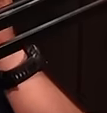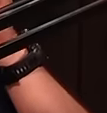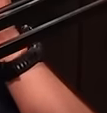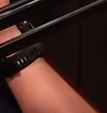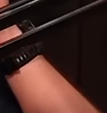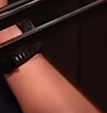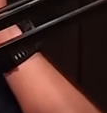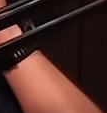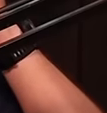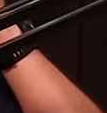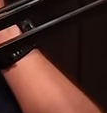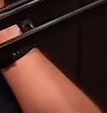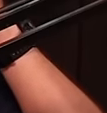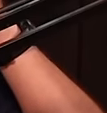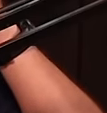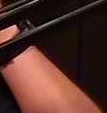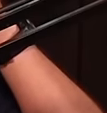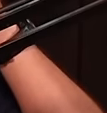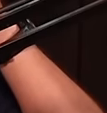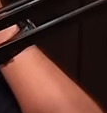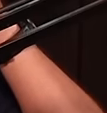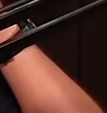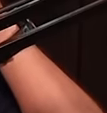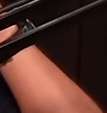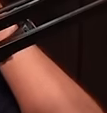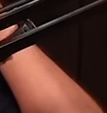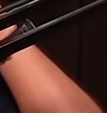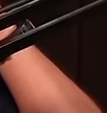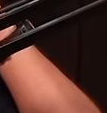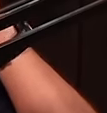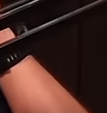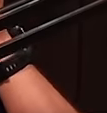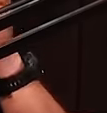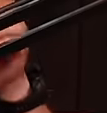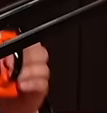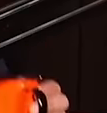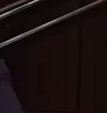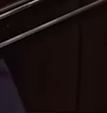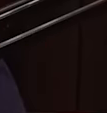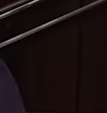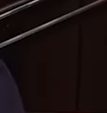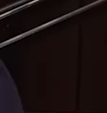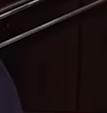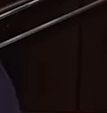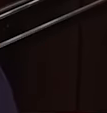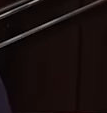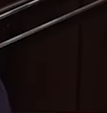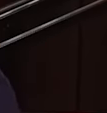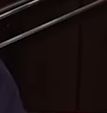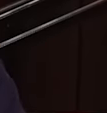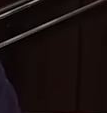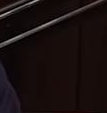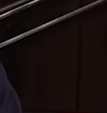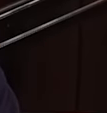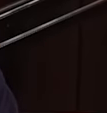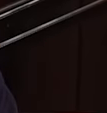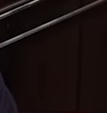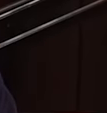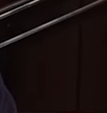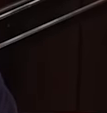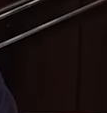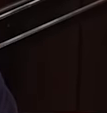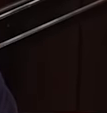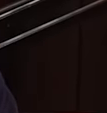aparentemente, né, tenha curado um pouco a gagueira dele... Ele tá lá prestando-se a um papel ridículo, né? Que é um papel de